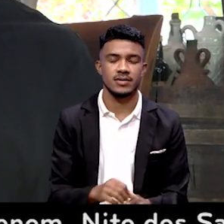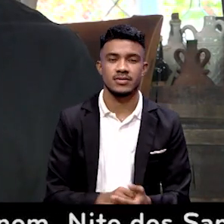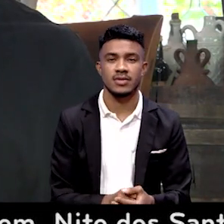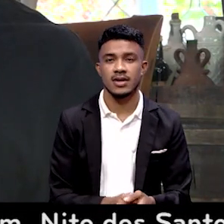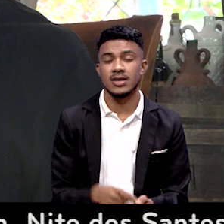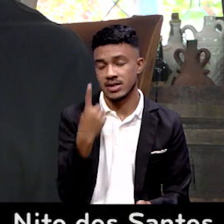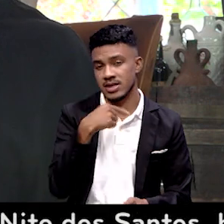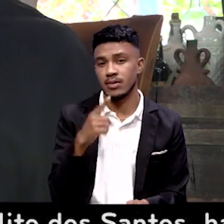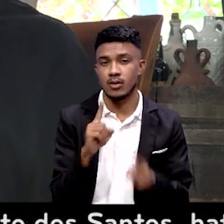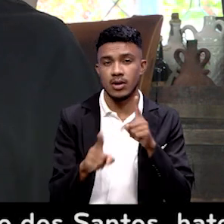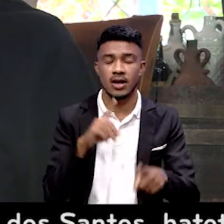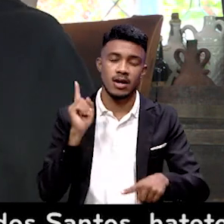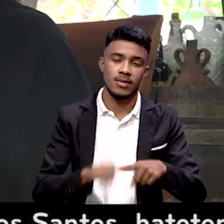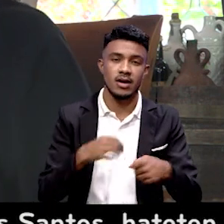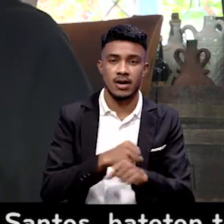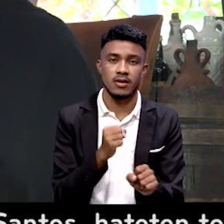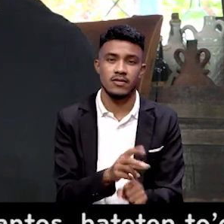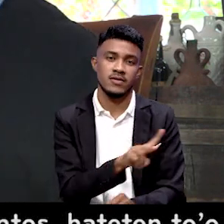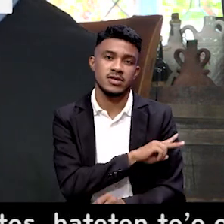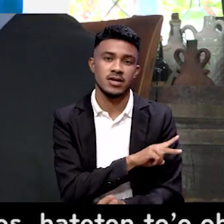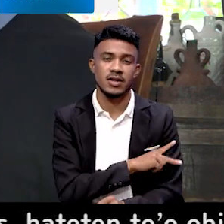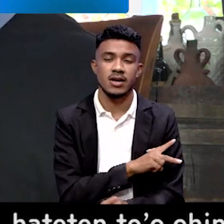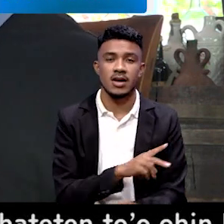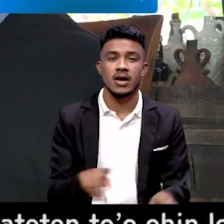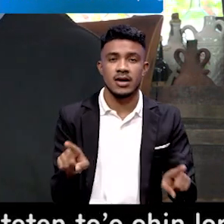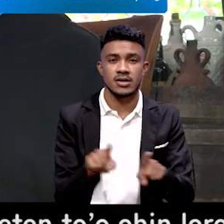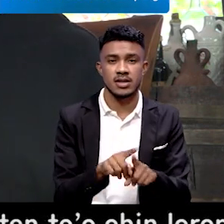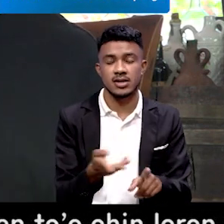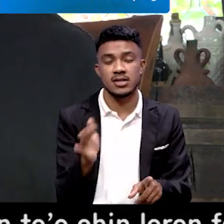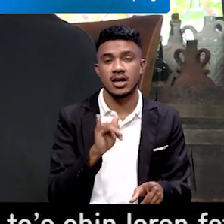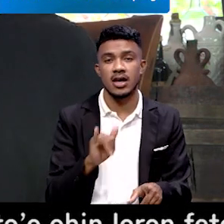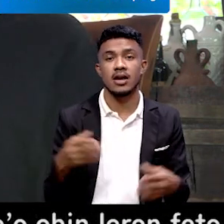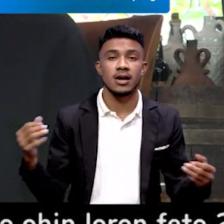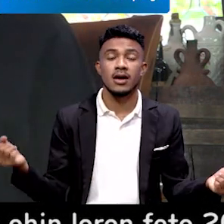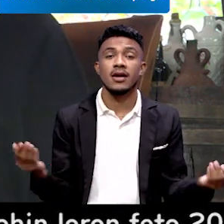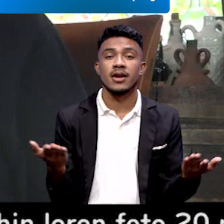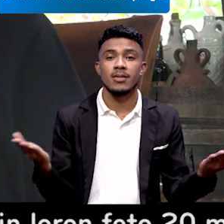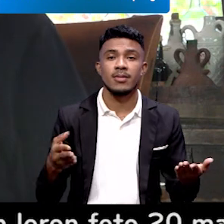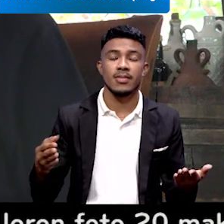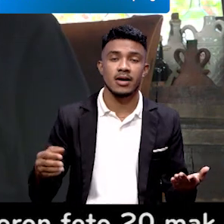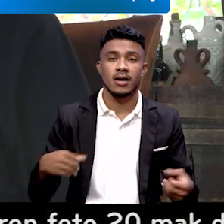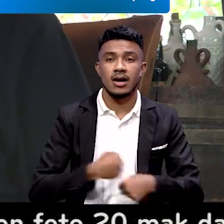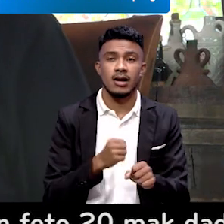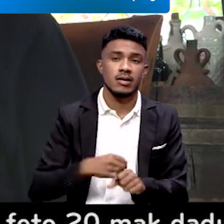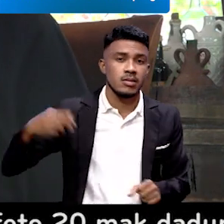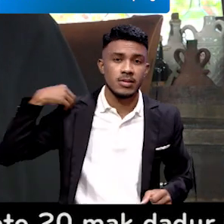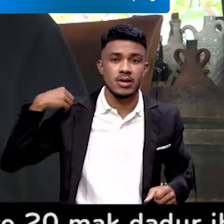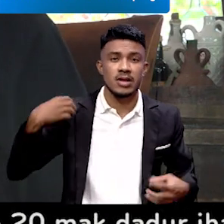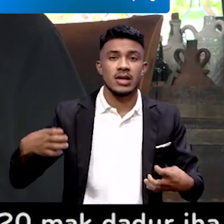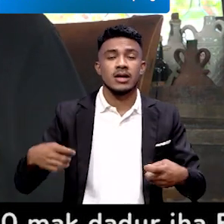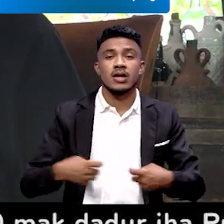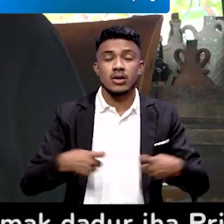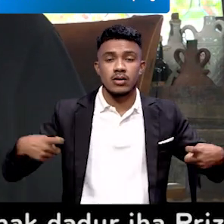levar a vacina. Portanto, se irá levar a campanha contra a vacina,